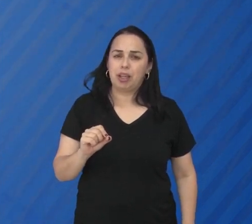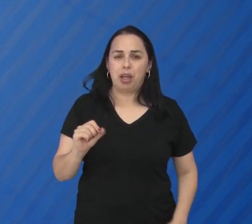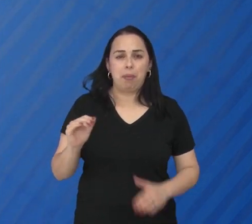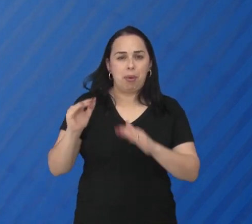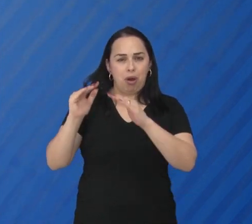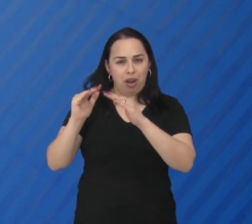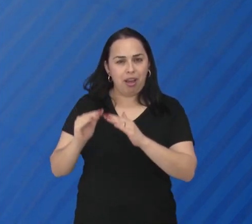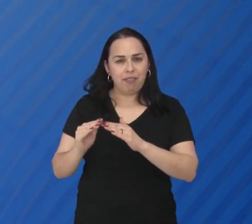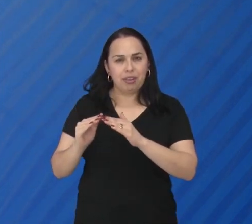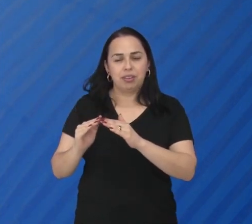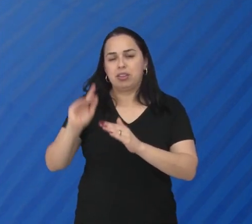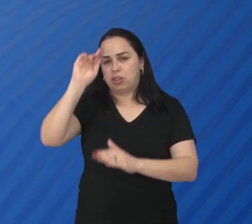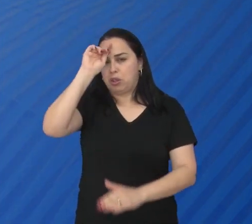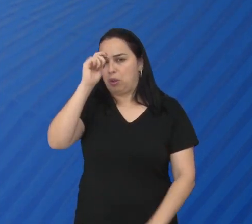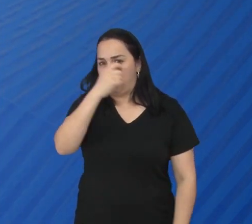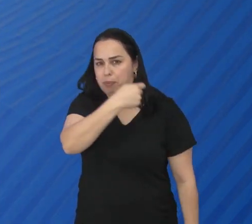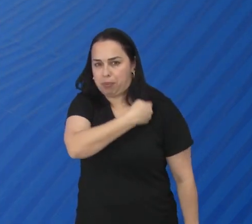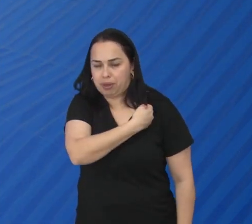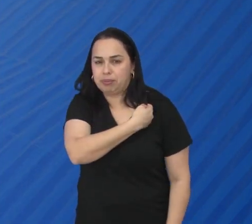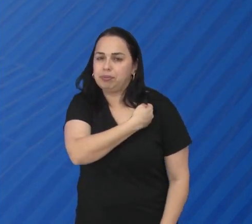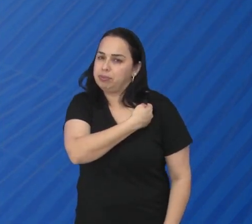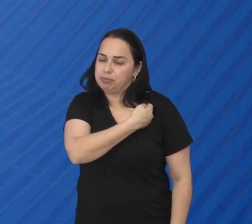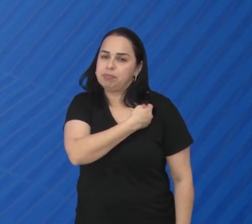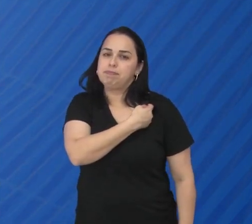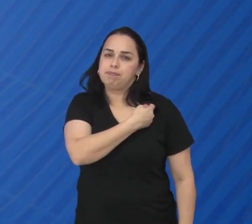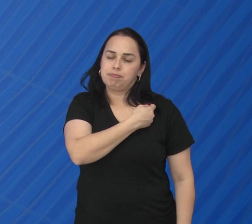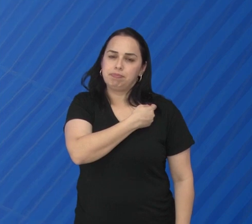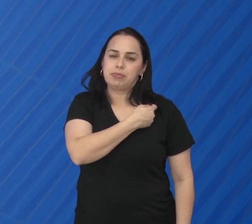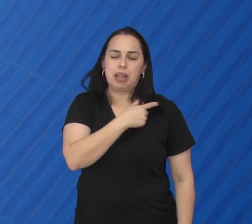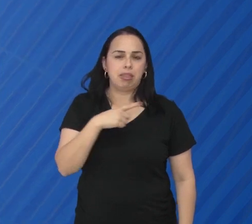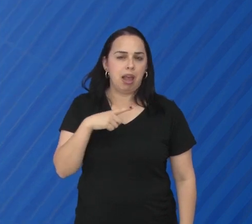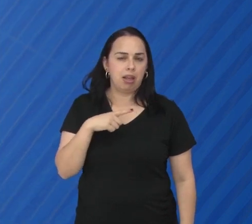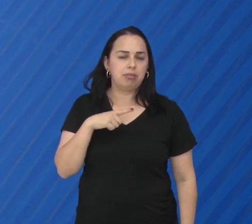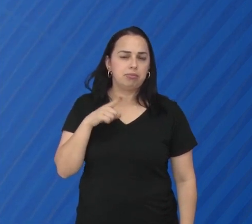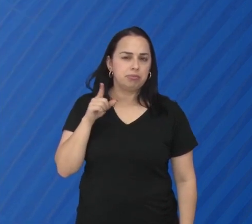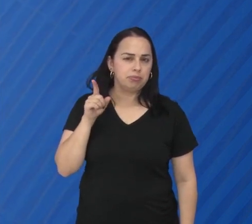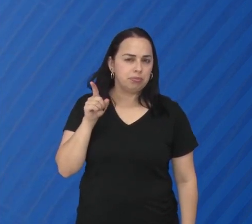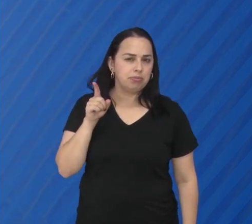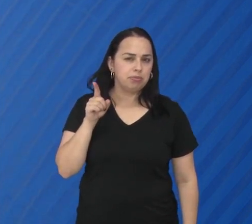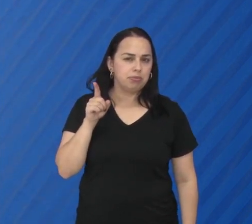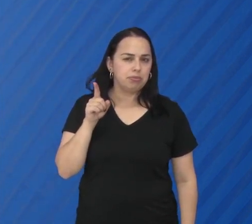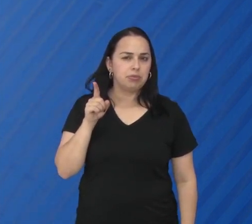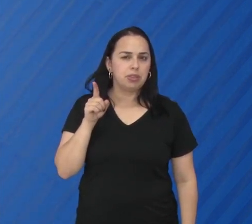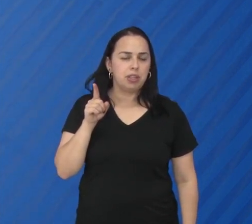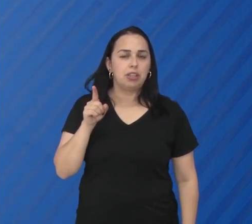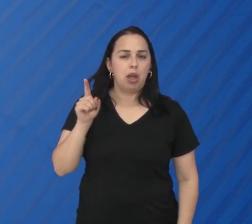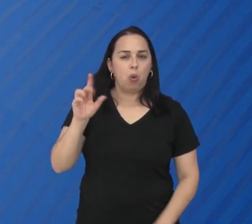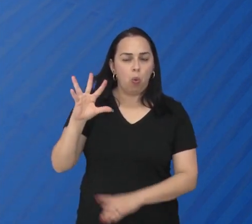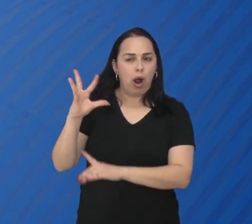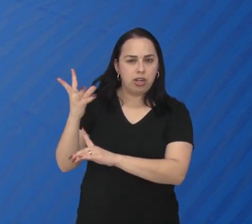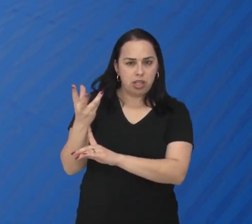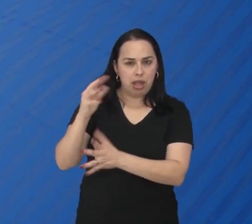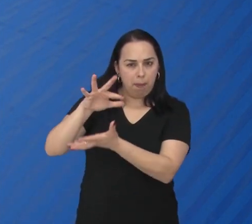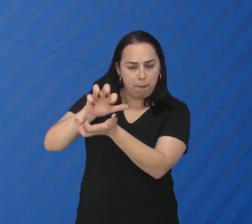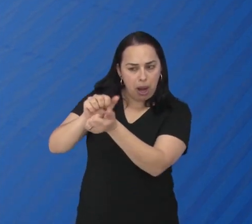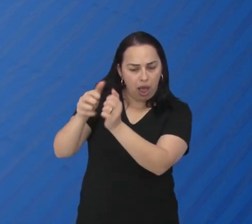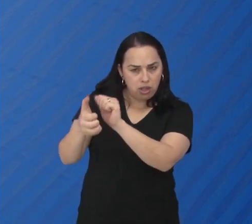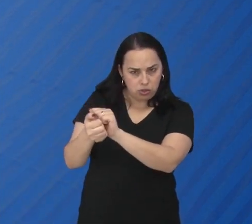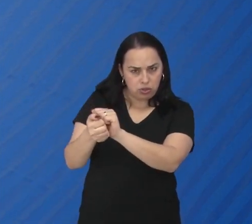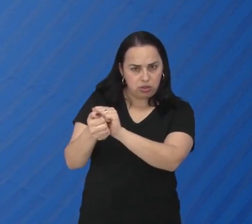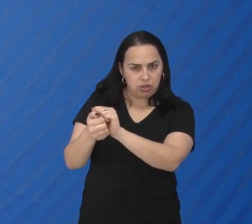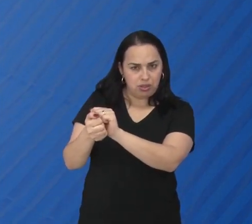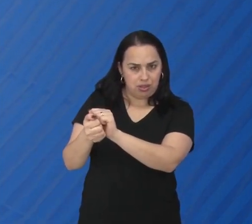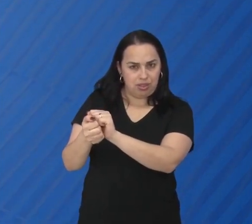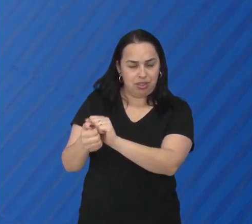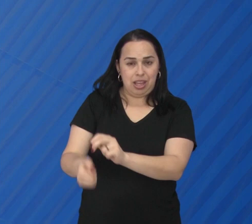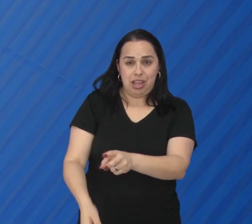eu morava em Rio Preto e tinha um Jocelino Soares, um artista plástico.